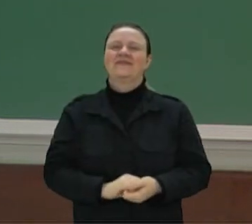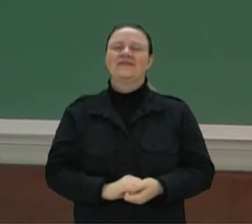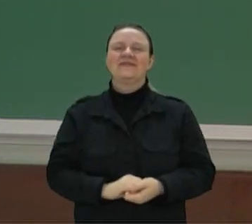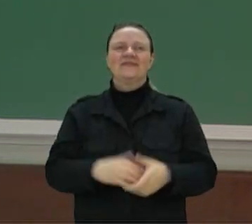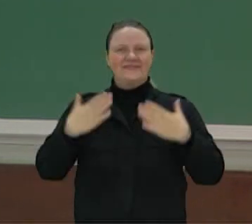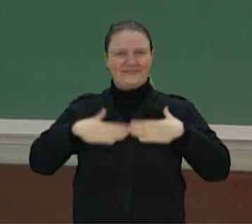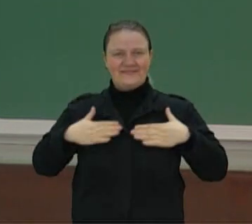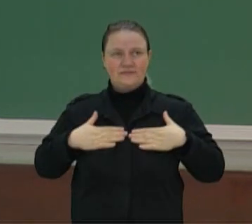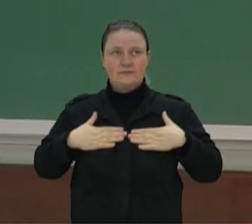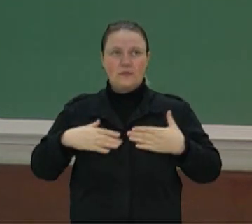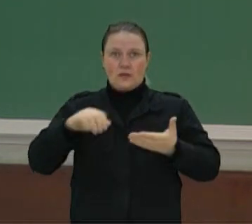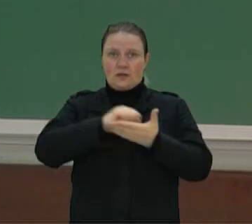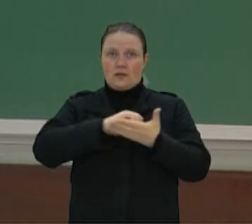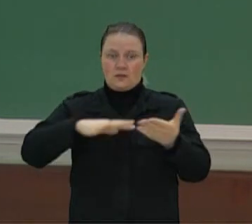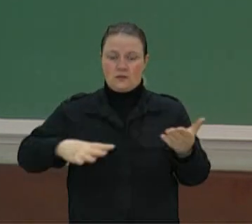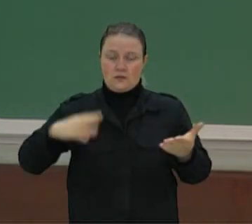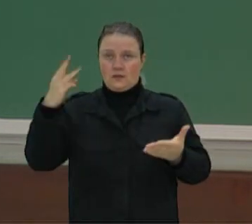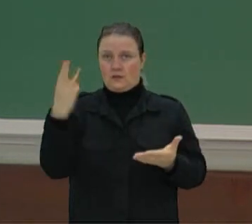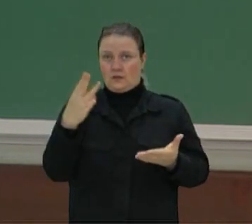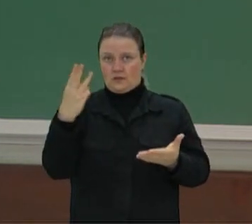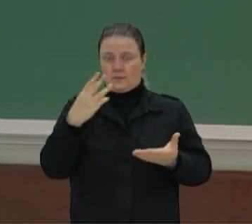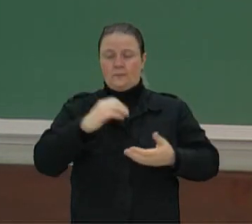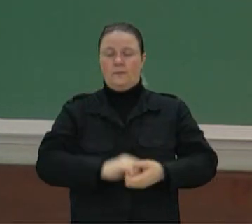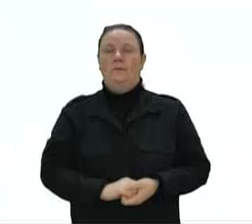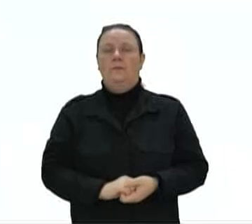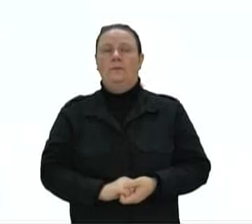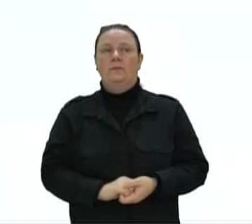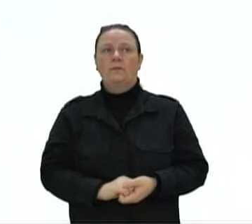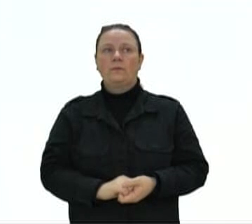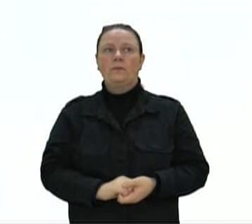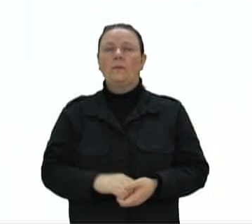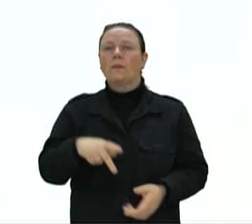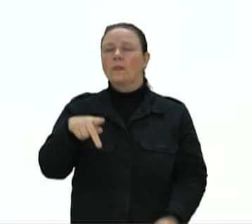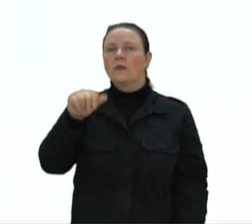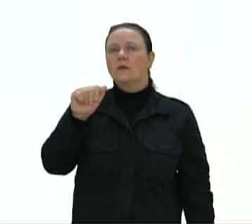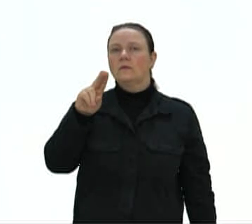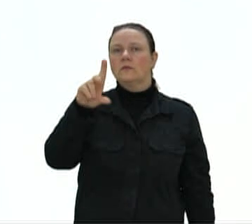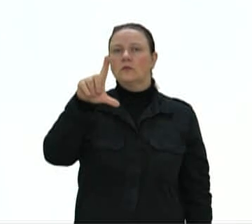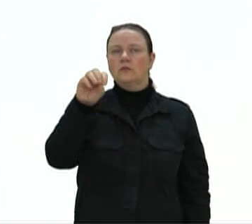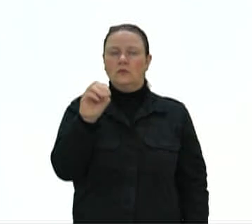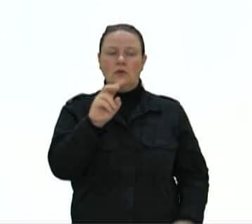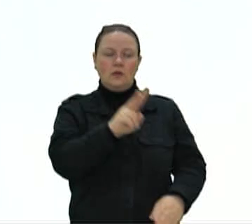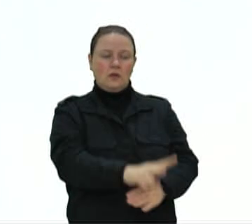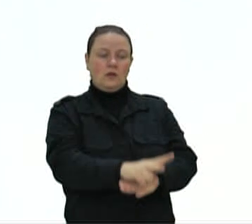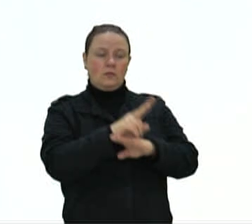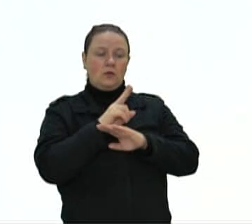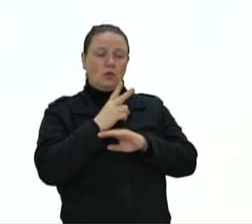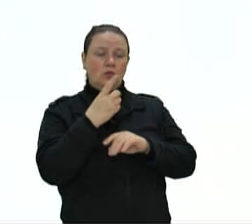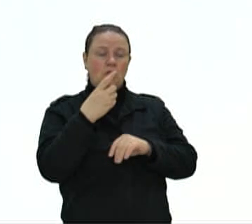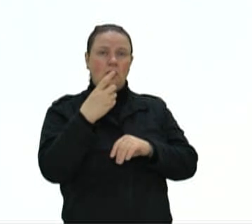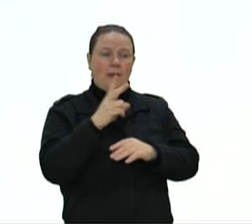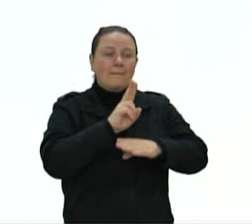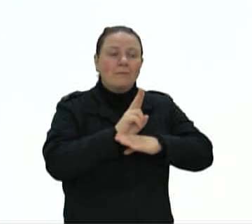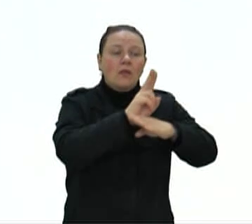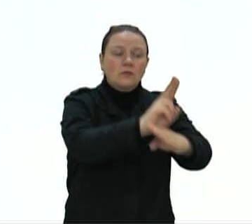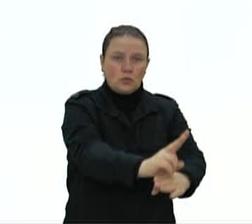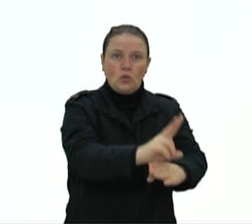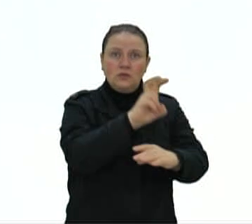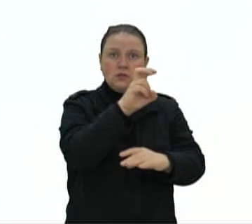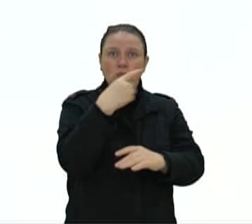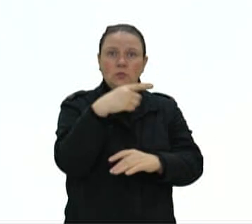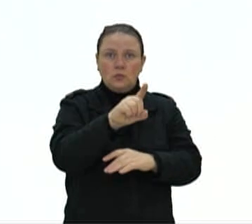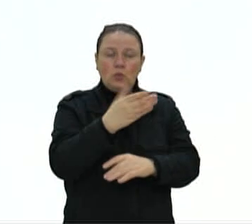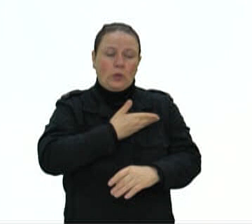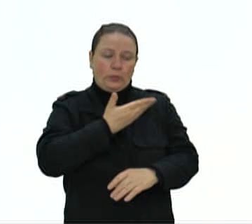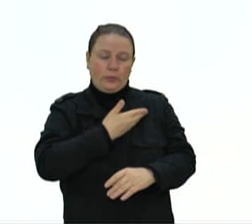vamos lá. Exercício 3, pessoal. Paulo emprestou 5.000 a um amigo a uma taxa de juros